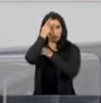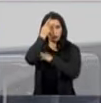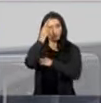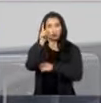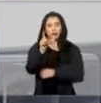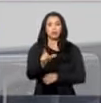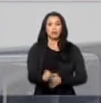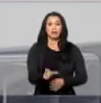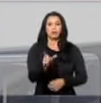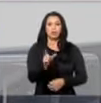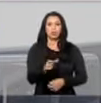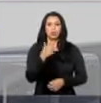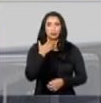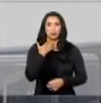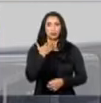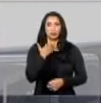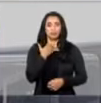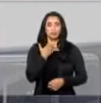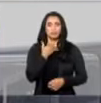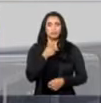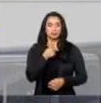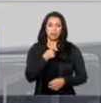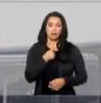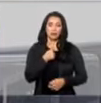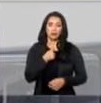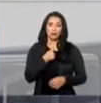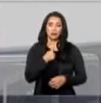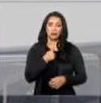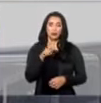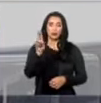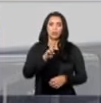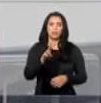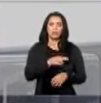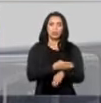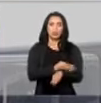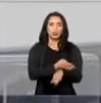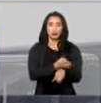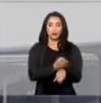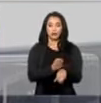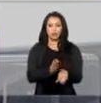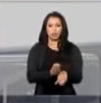mas eu decidi tomar todo o tempo, então a Jéssica